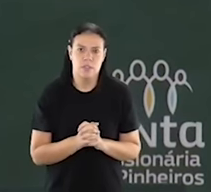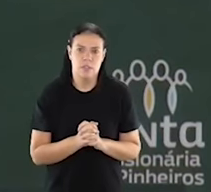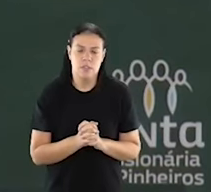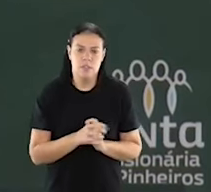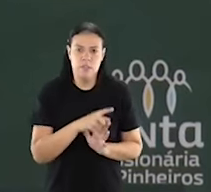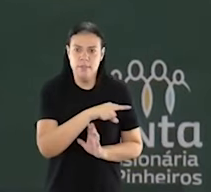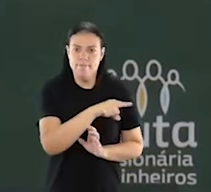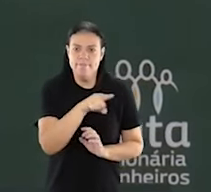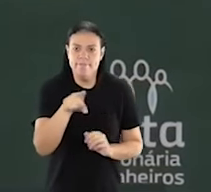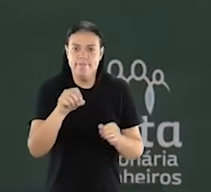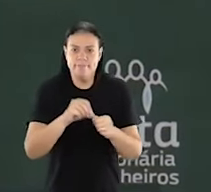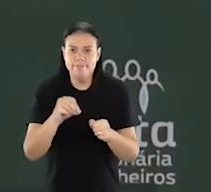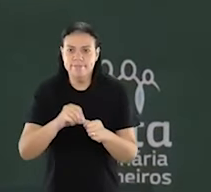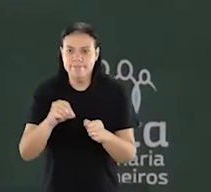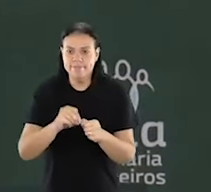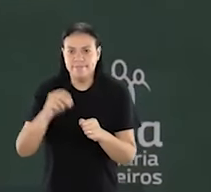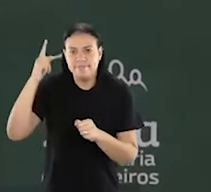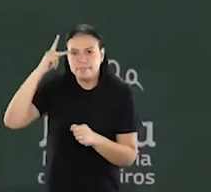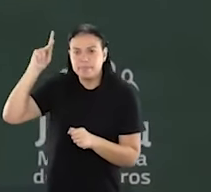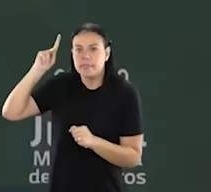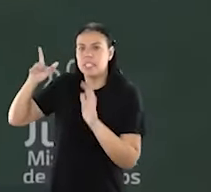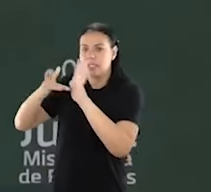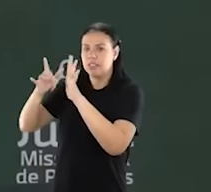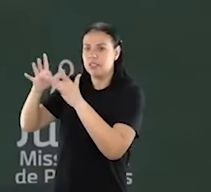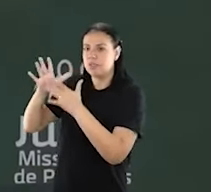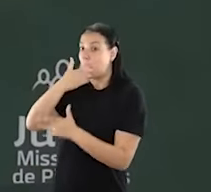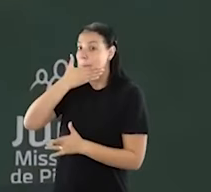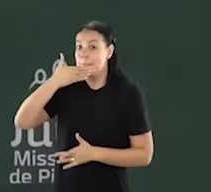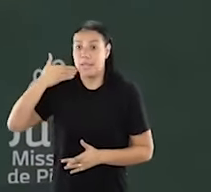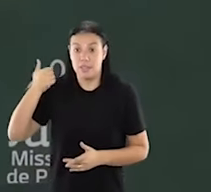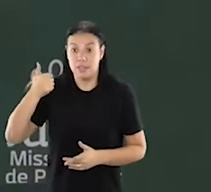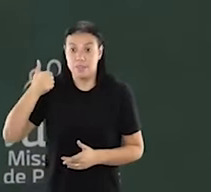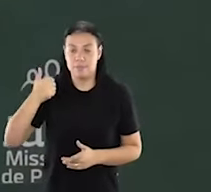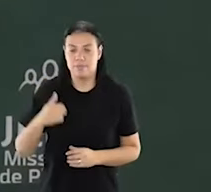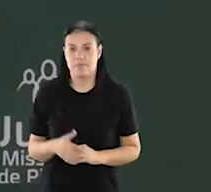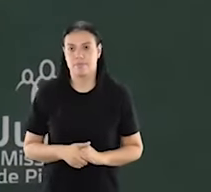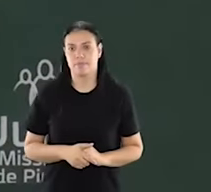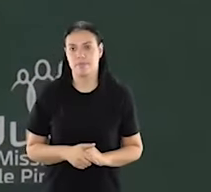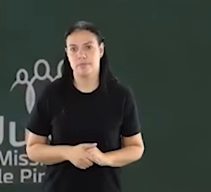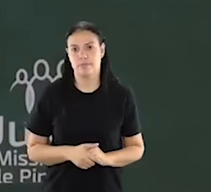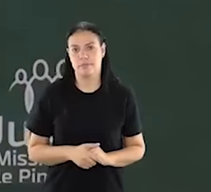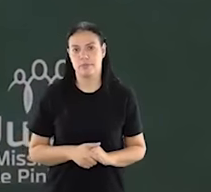Você tem feito para Jesus tudo o que você pode?